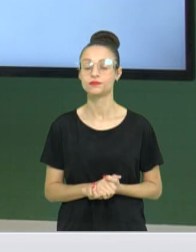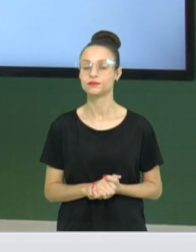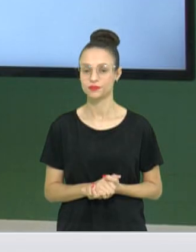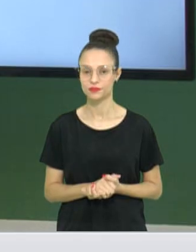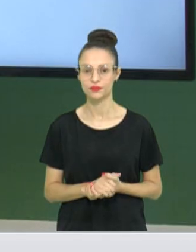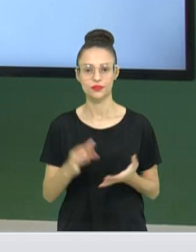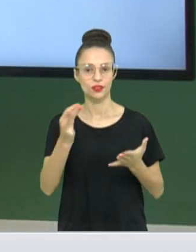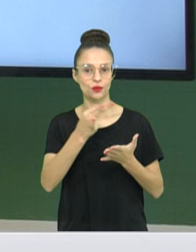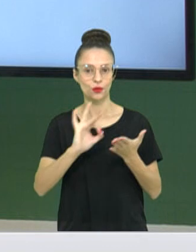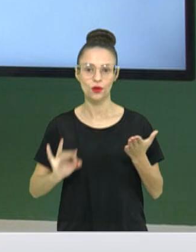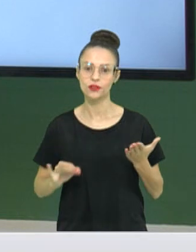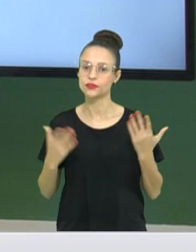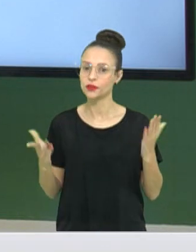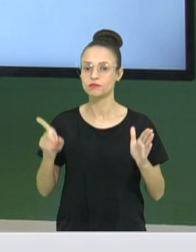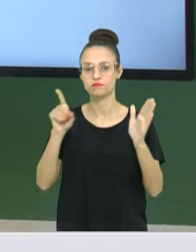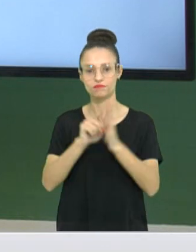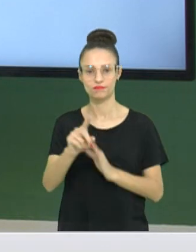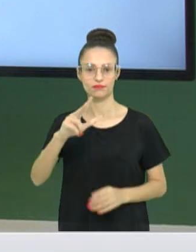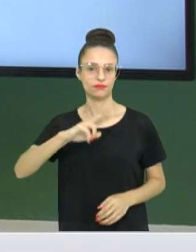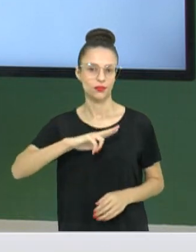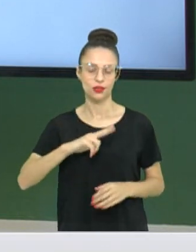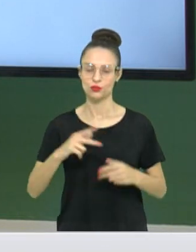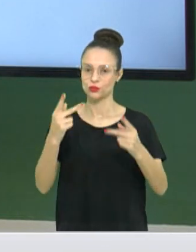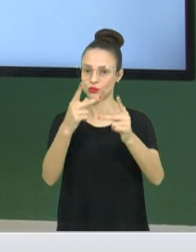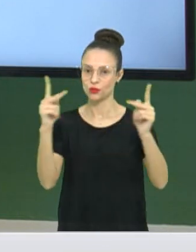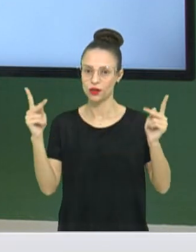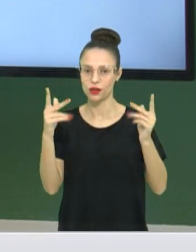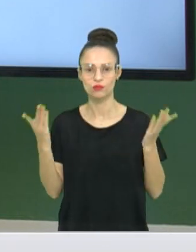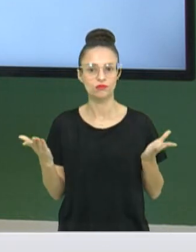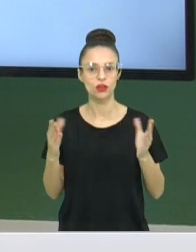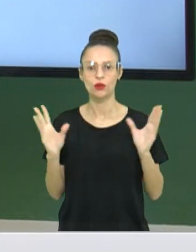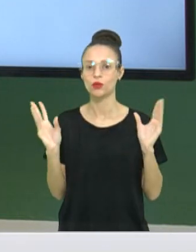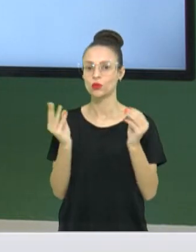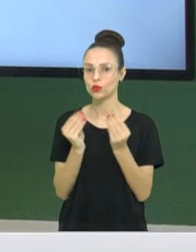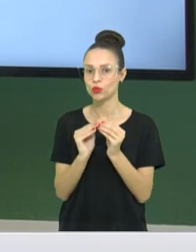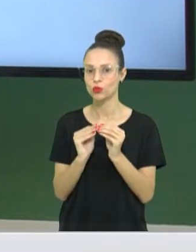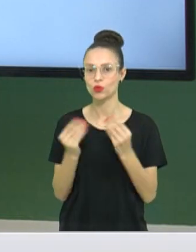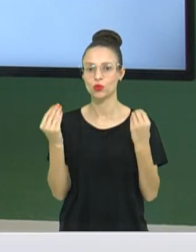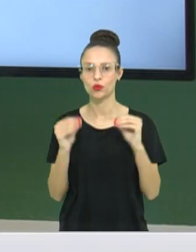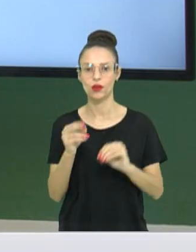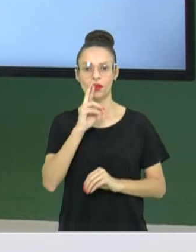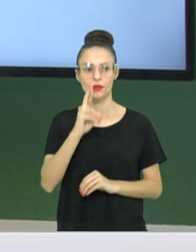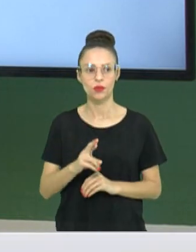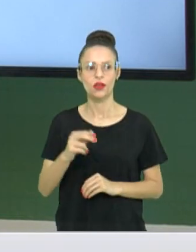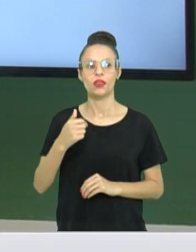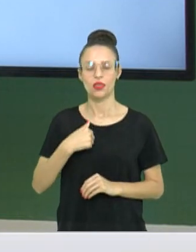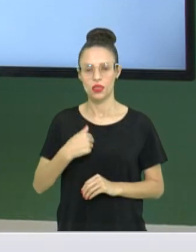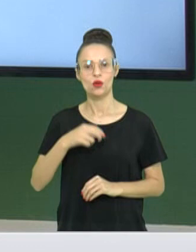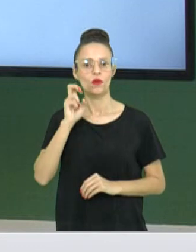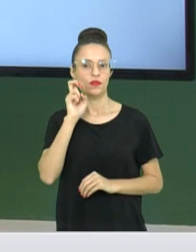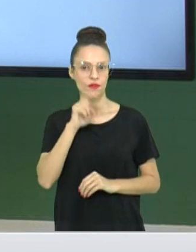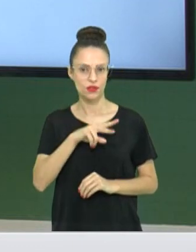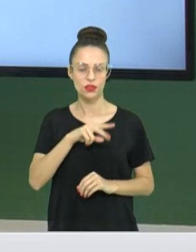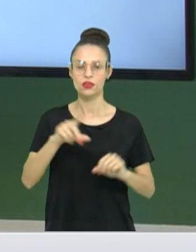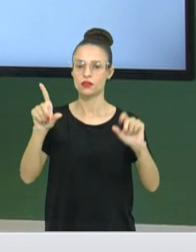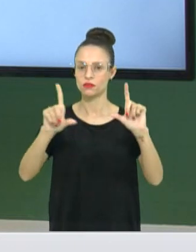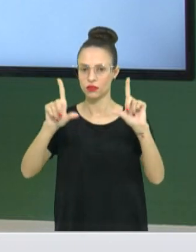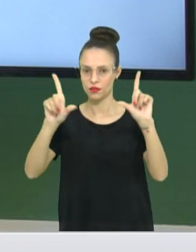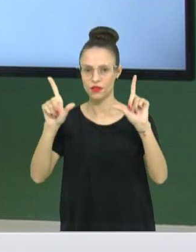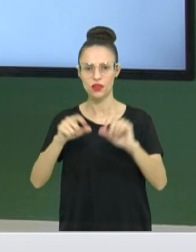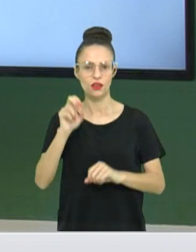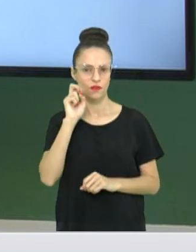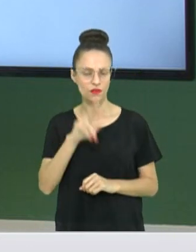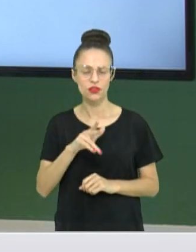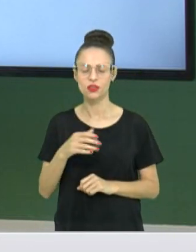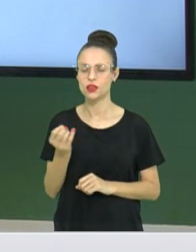Como correção, é uma pergunta pessoal, né? Eu simplesmente coloquei aqui na resposta que eu vi pela televisão,